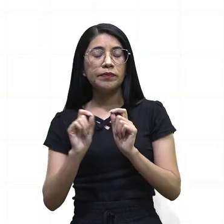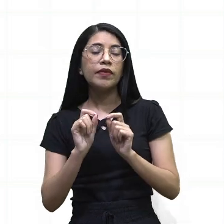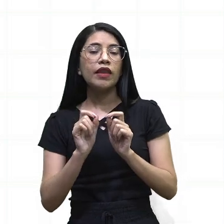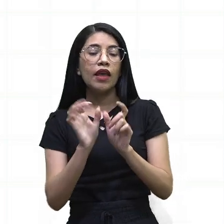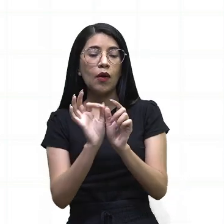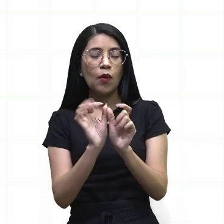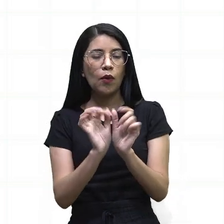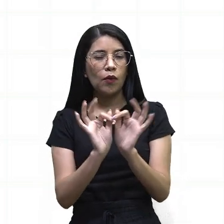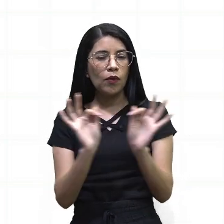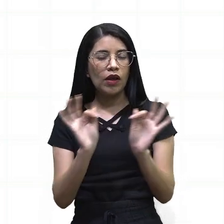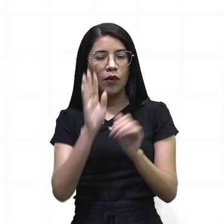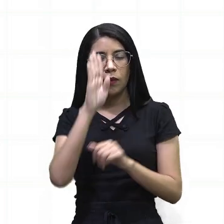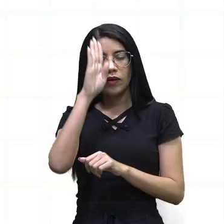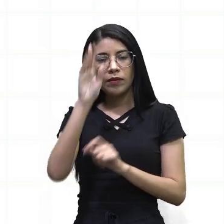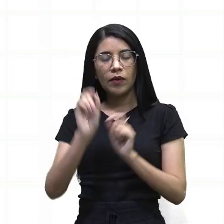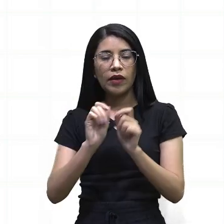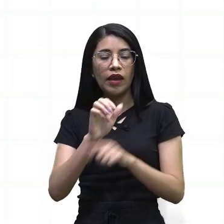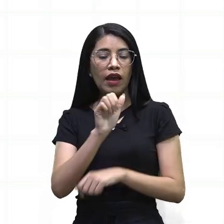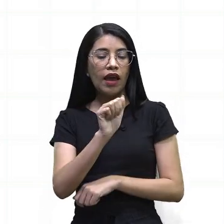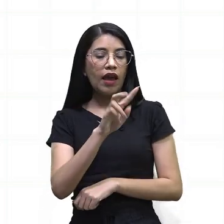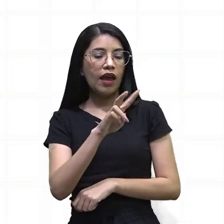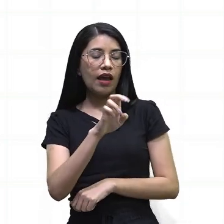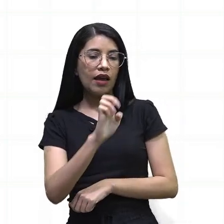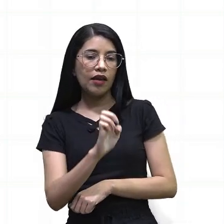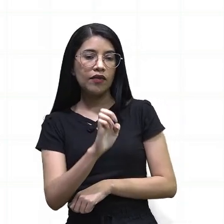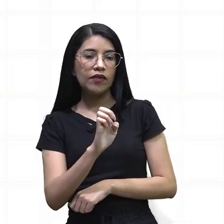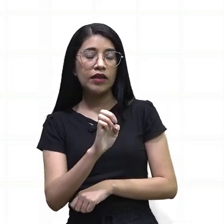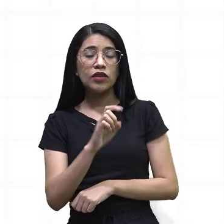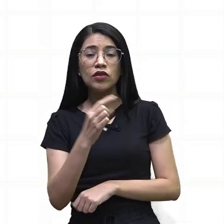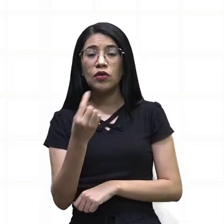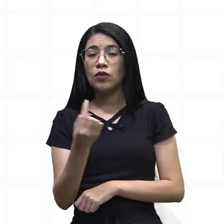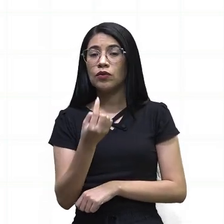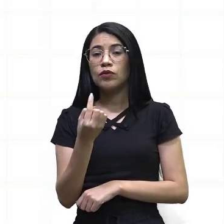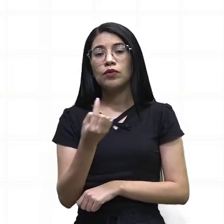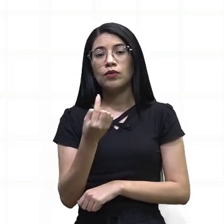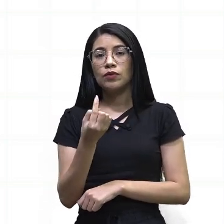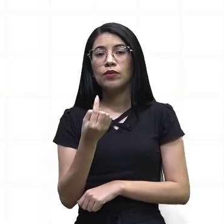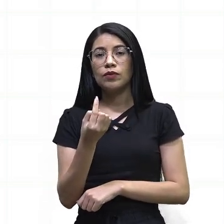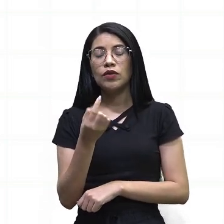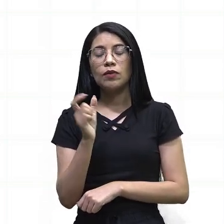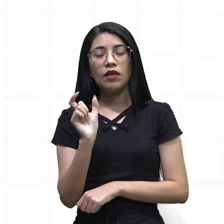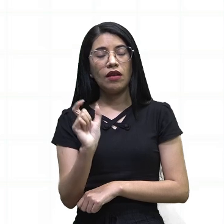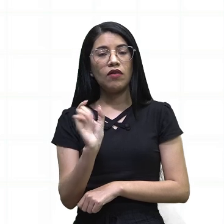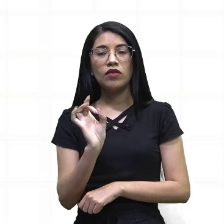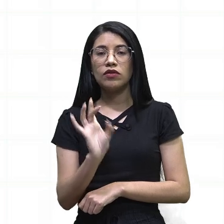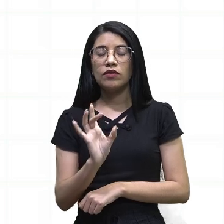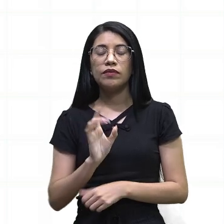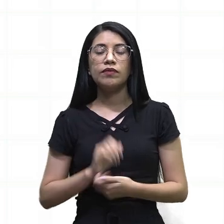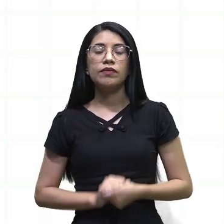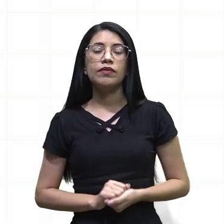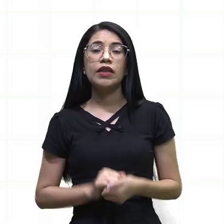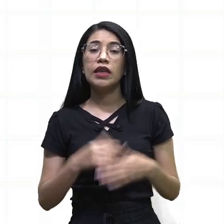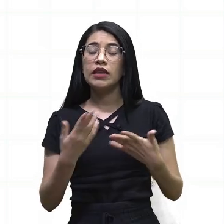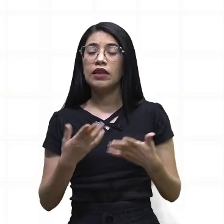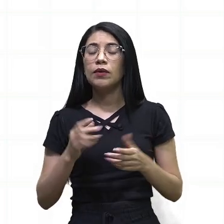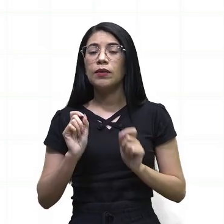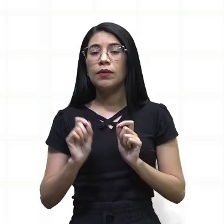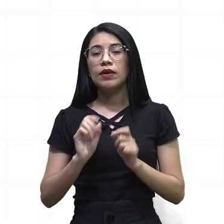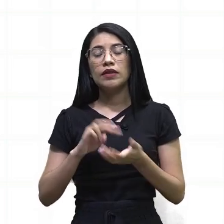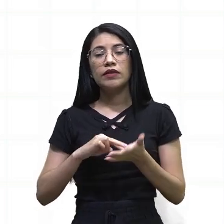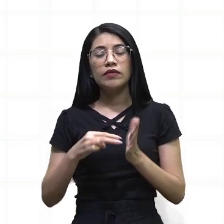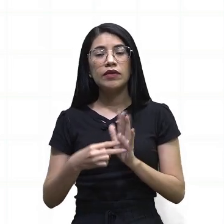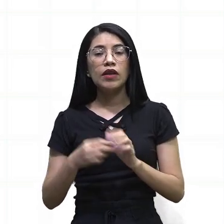importante. Quem é o núcleo aqui? Ave. E ave só tem o quê? Uma palavra. Então aqui realmente meu sujeito é o